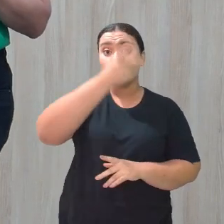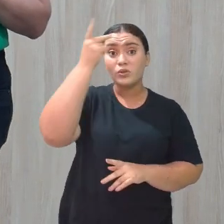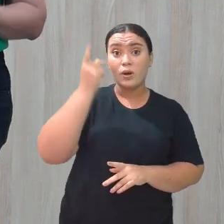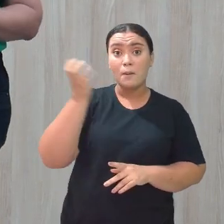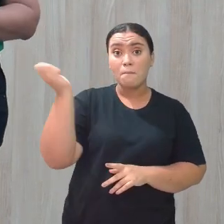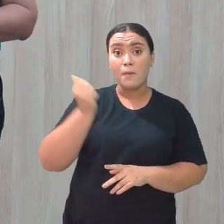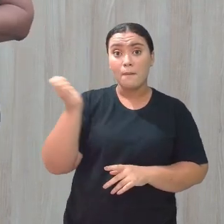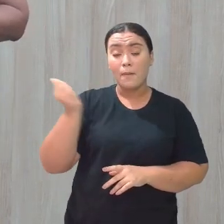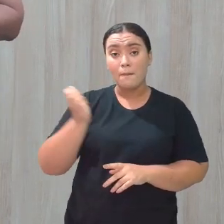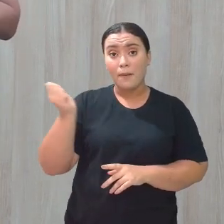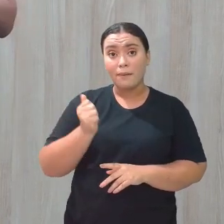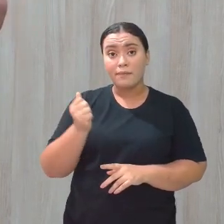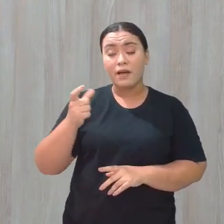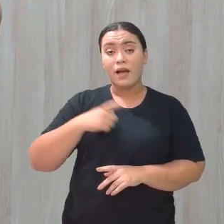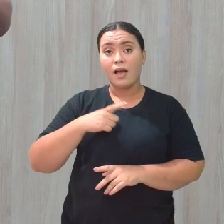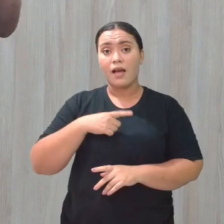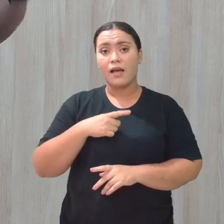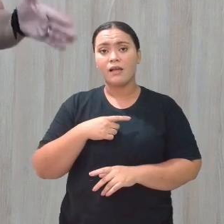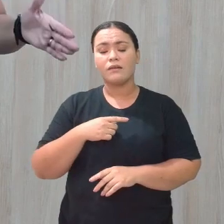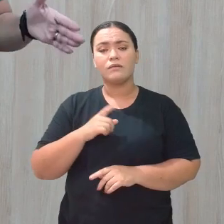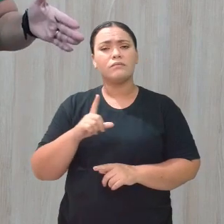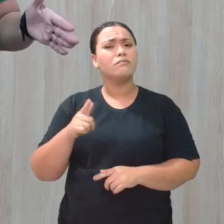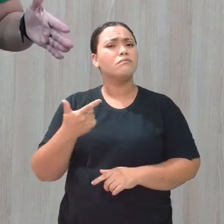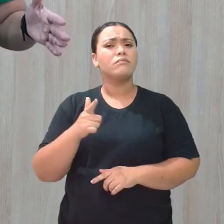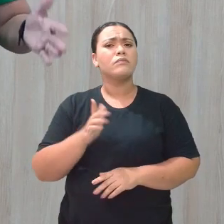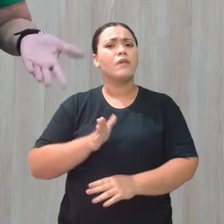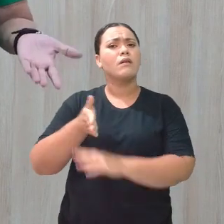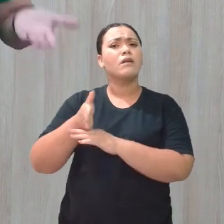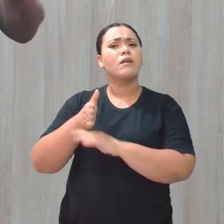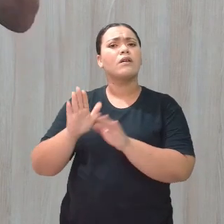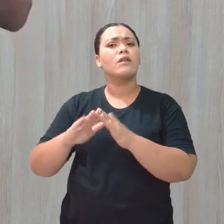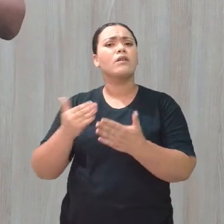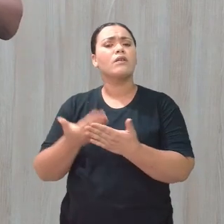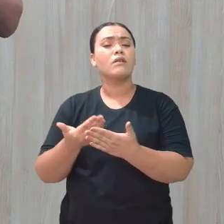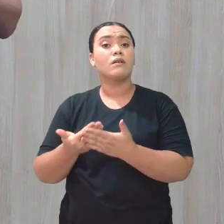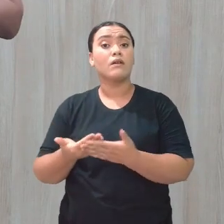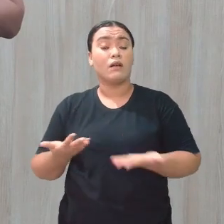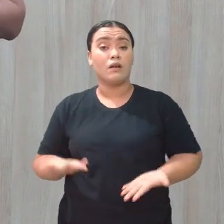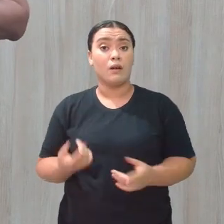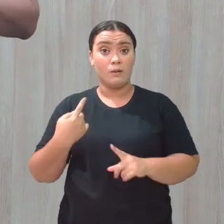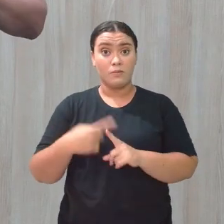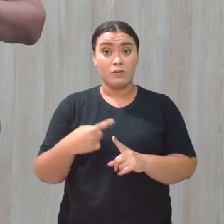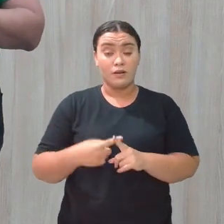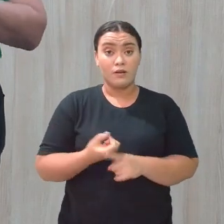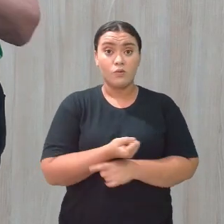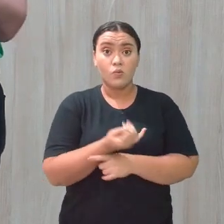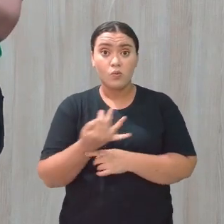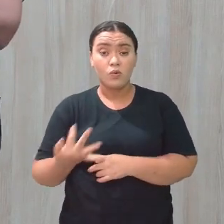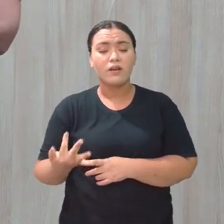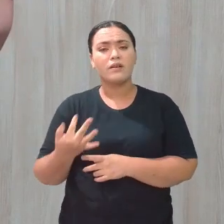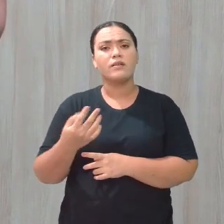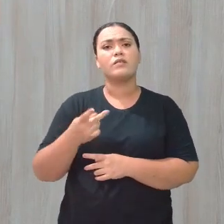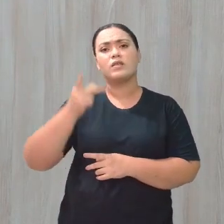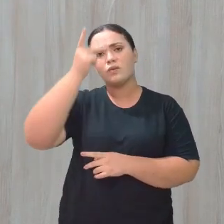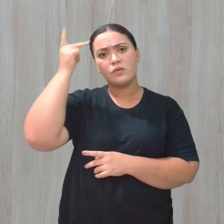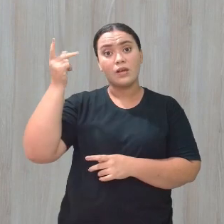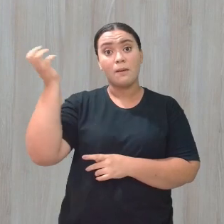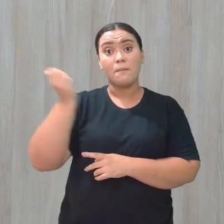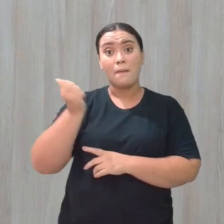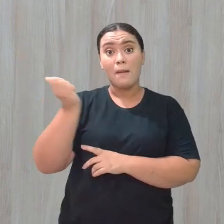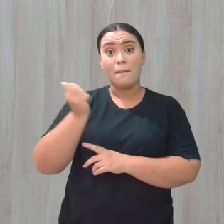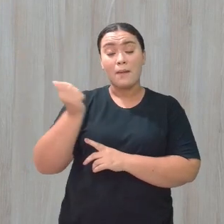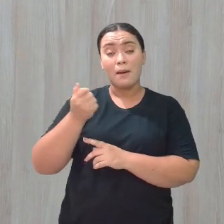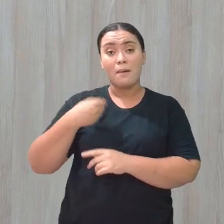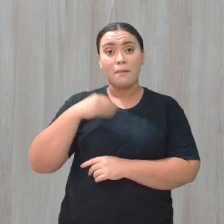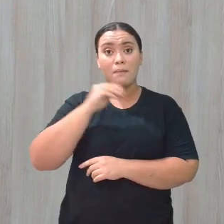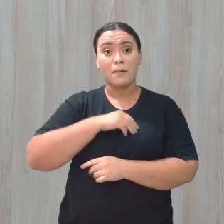recebiam o benefício não estavam na escola, porque o quantitativo de pessoas que recebiam o BPC